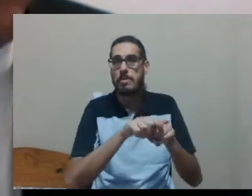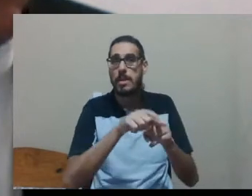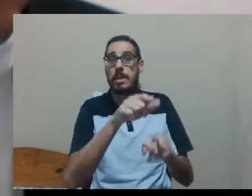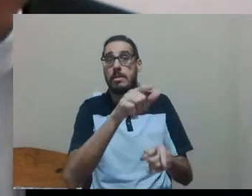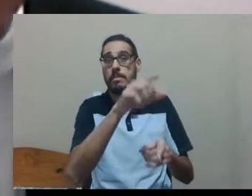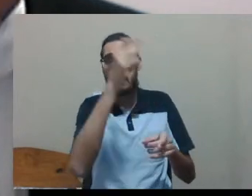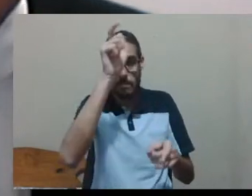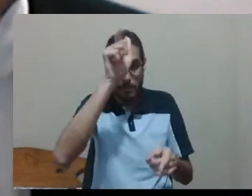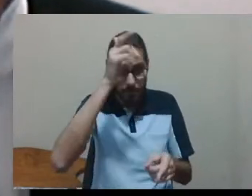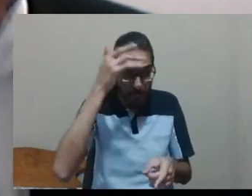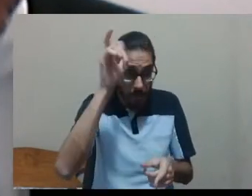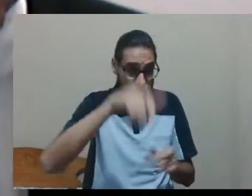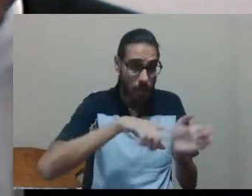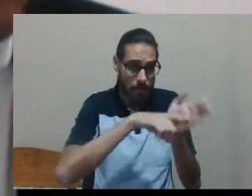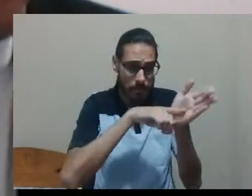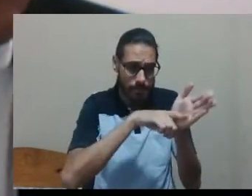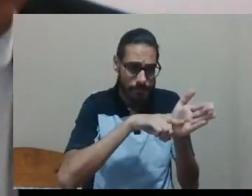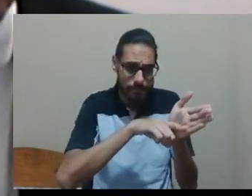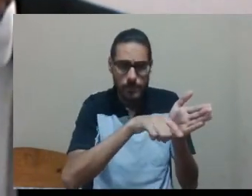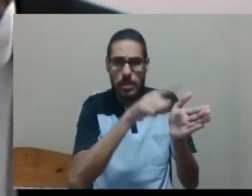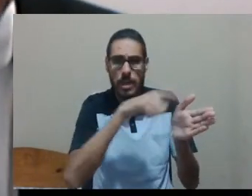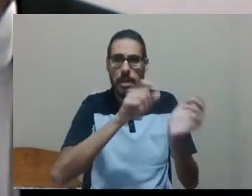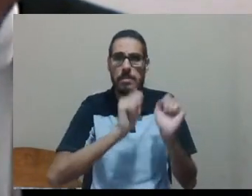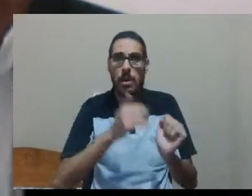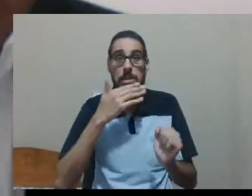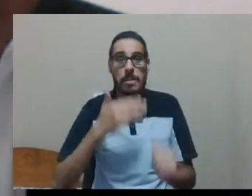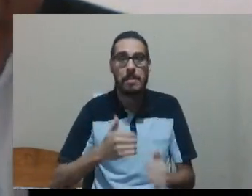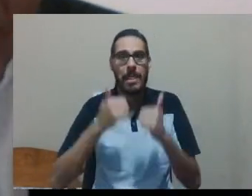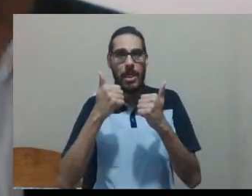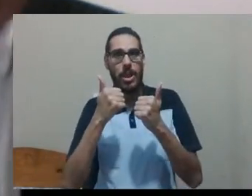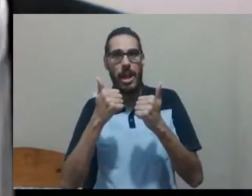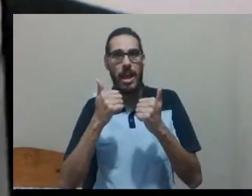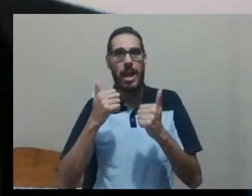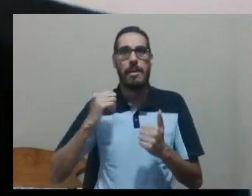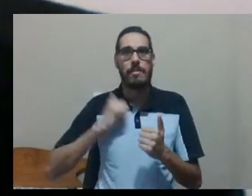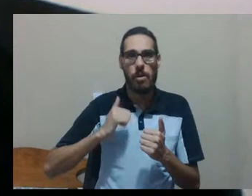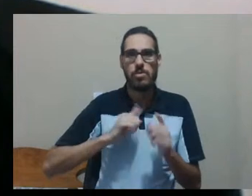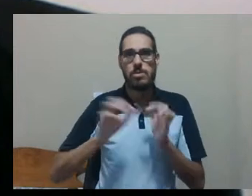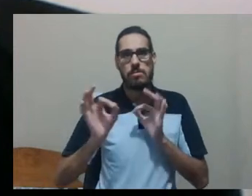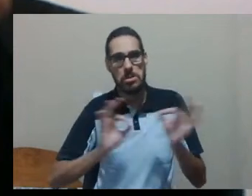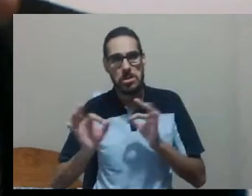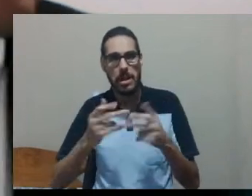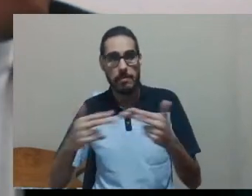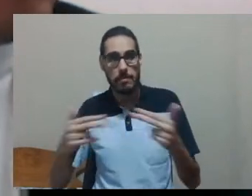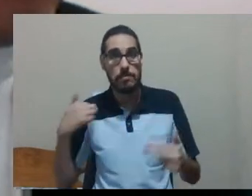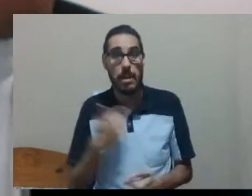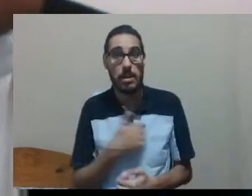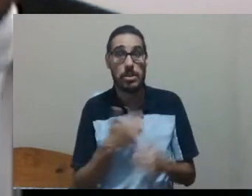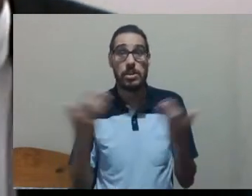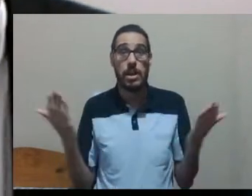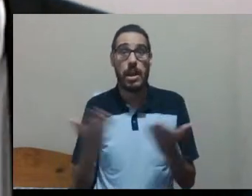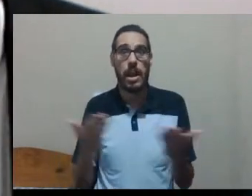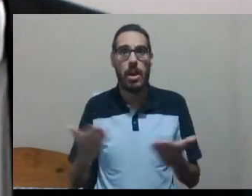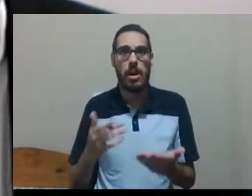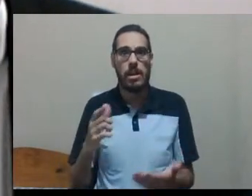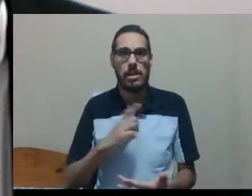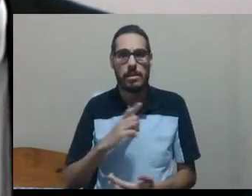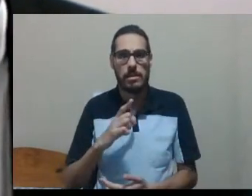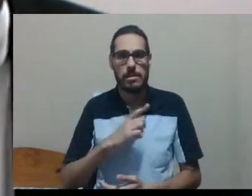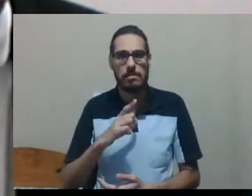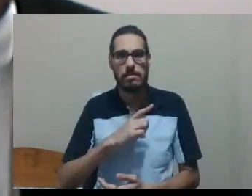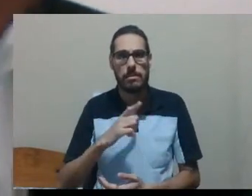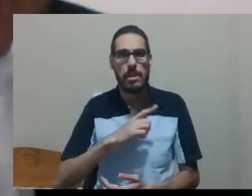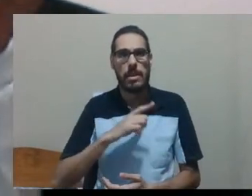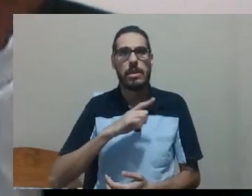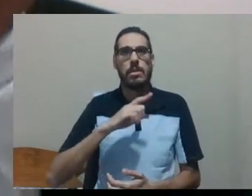suas solicitações de bolsas, seus projetos. Precisamos apoiar. Nós temos atualmente o PAPQ, o apoio à pesquisa.